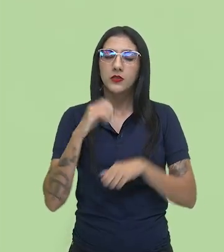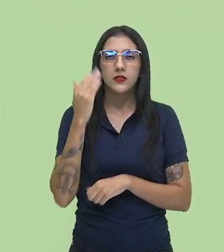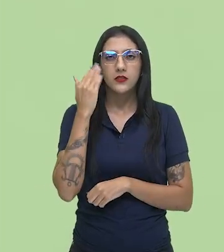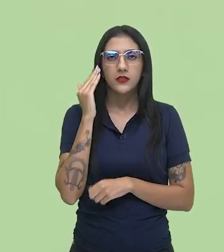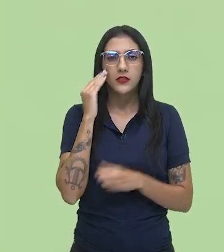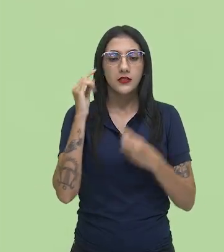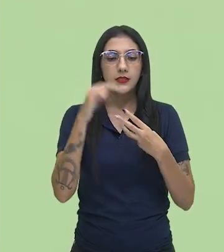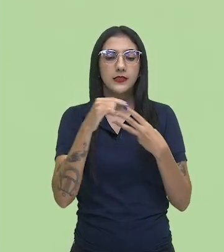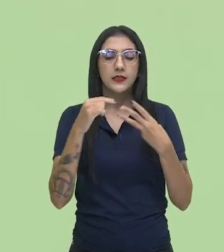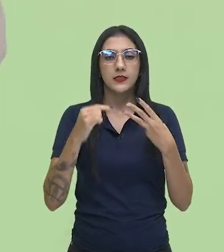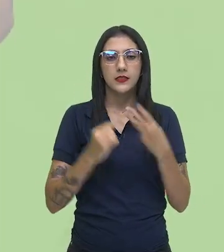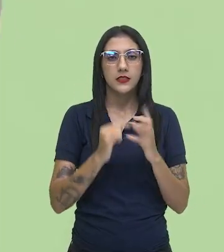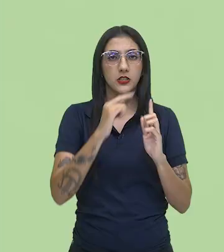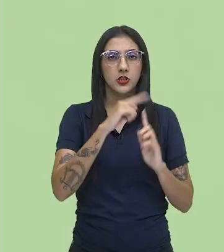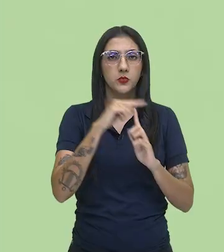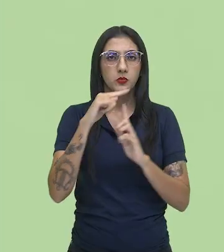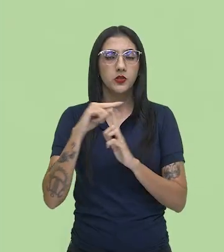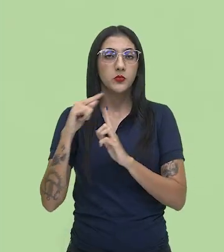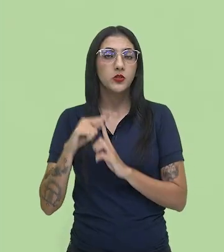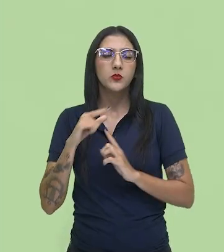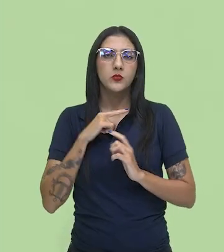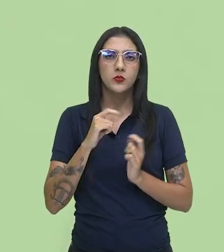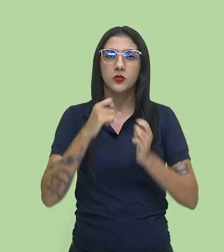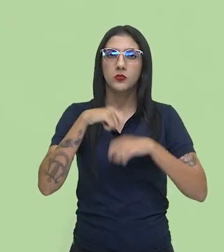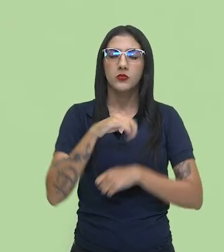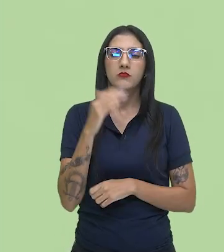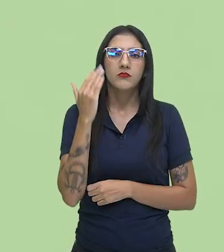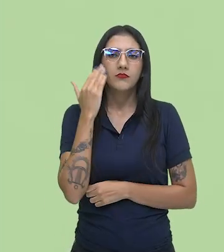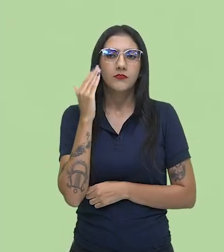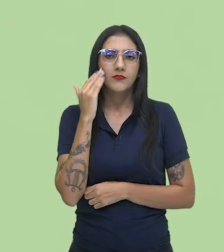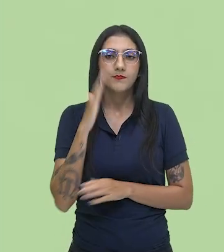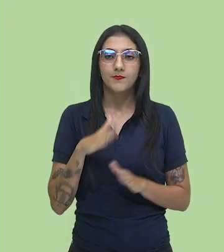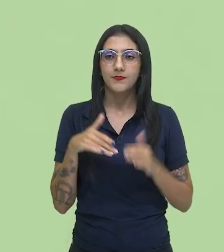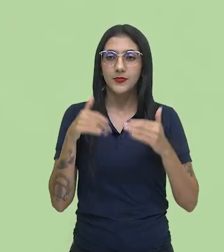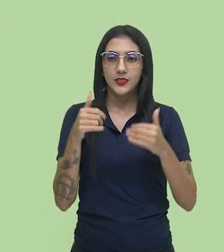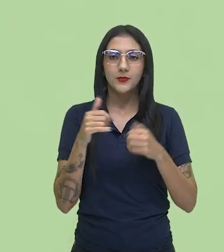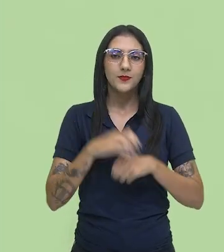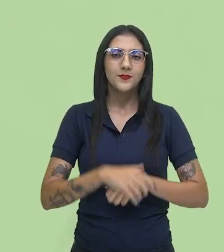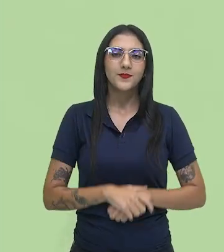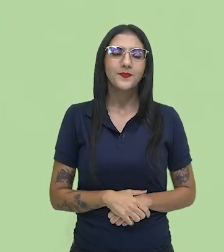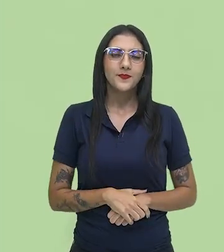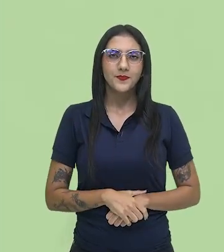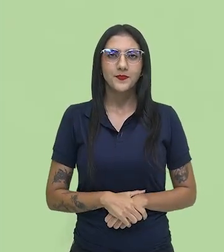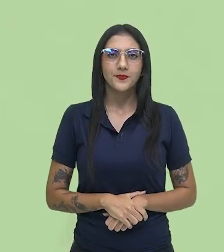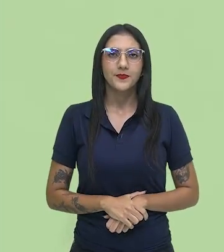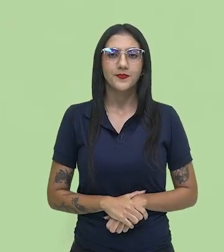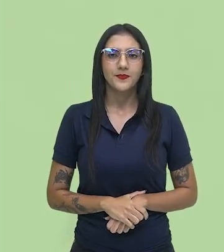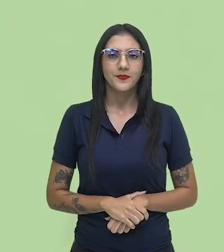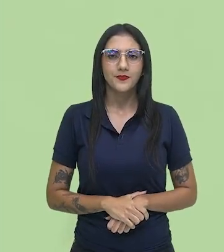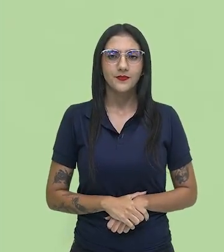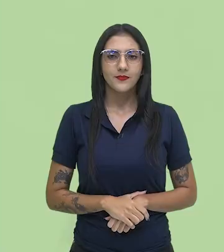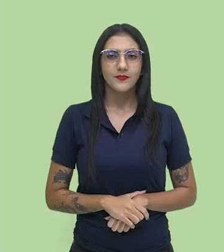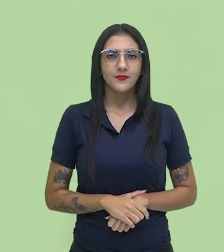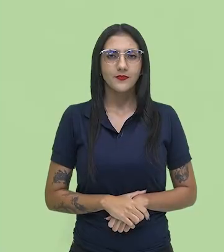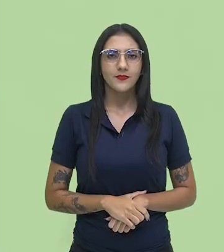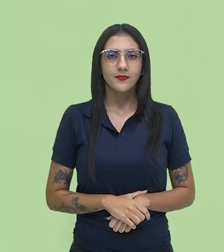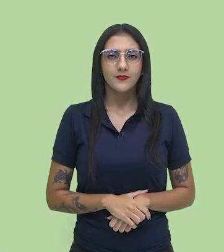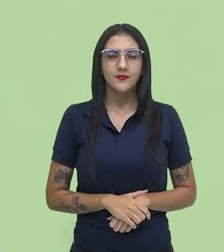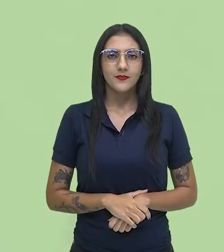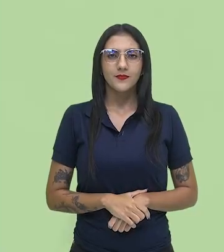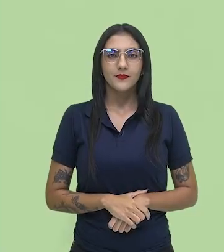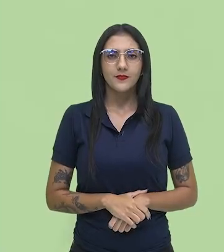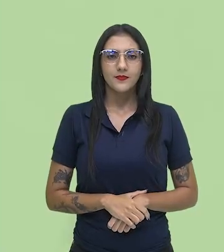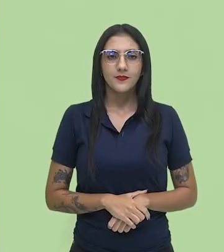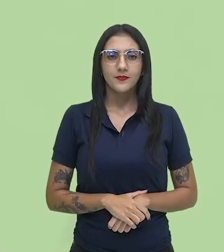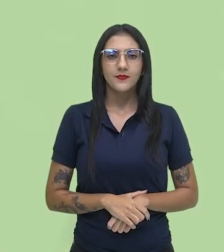de domínios para a gente poder entender a química, ok? Então, na próxima cartela,